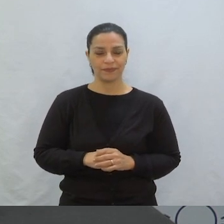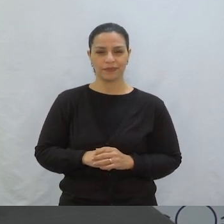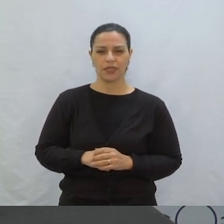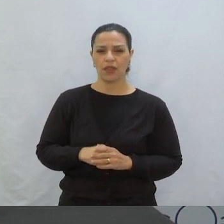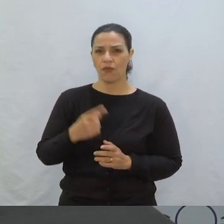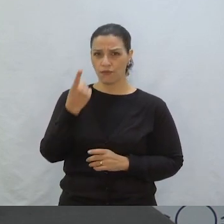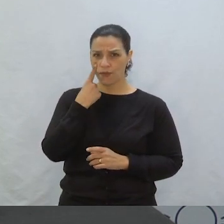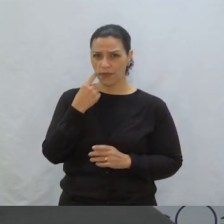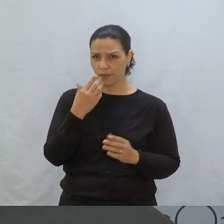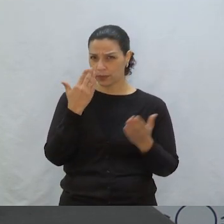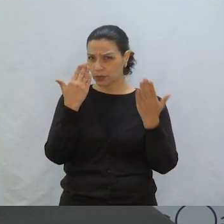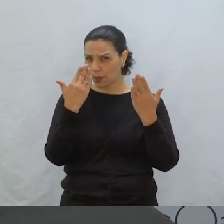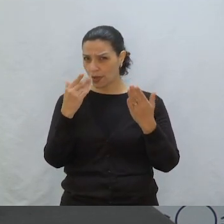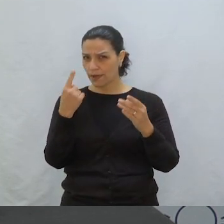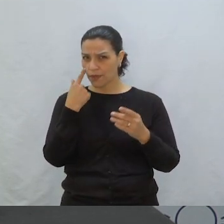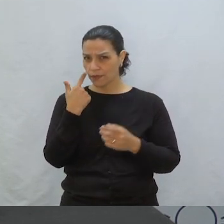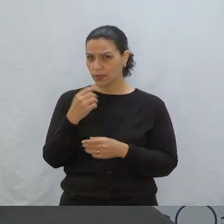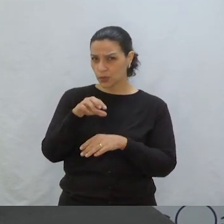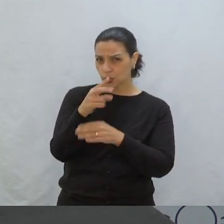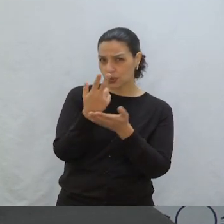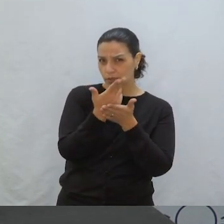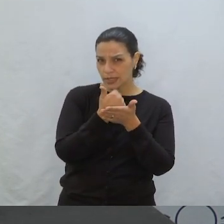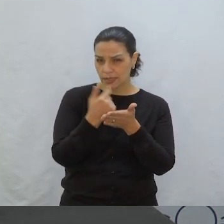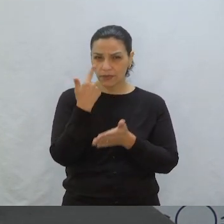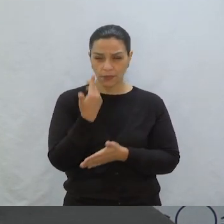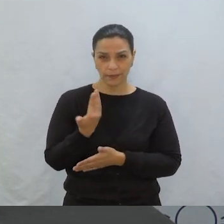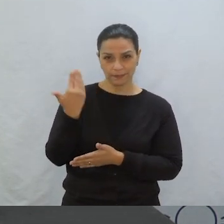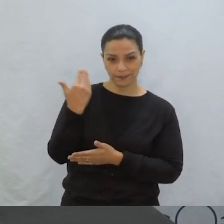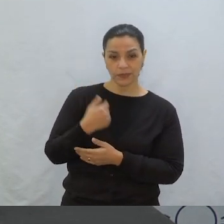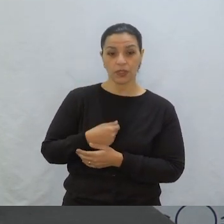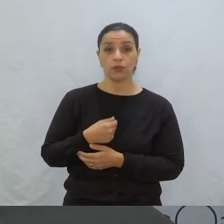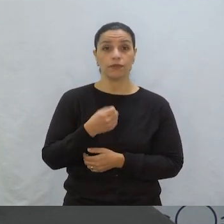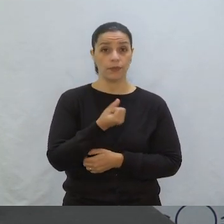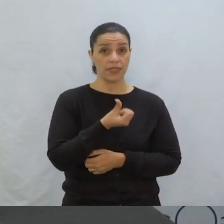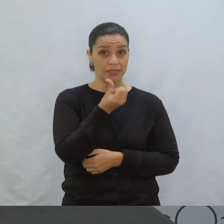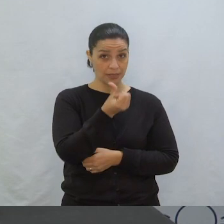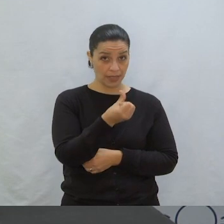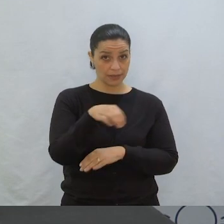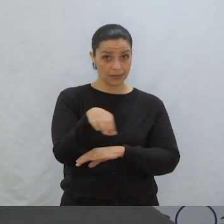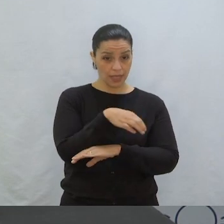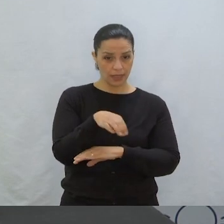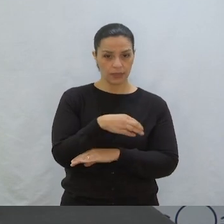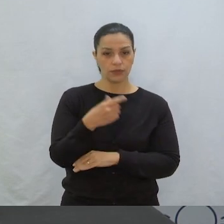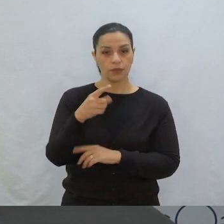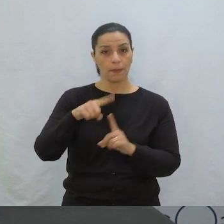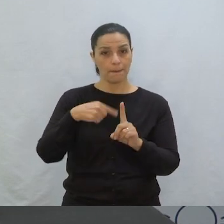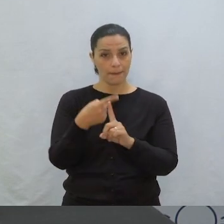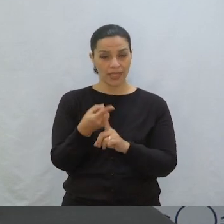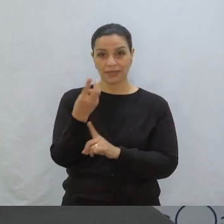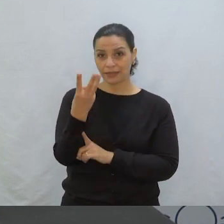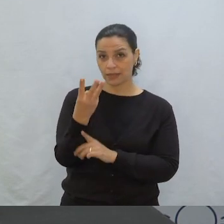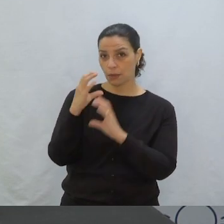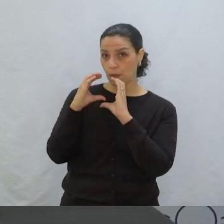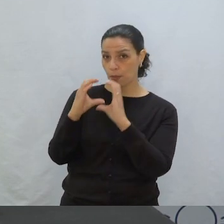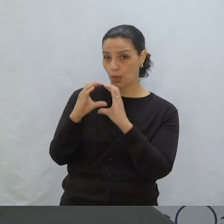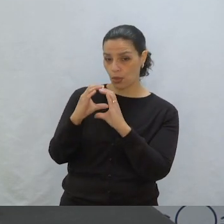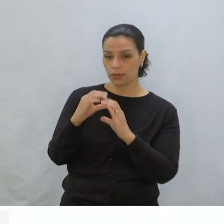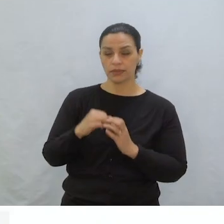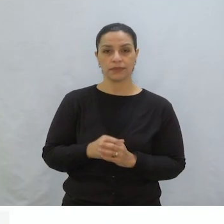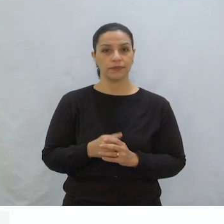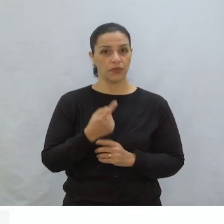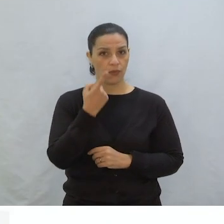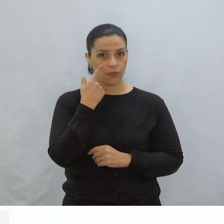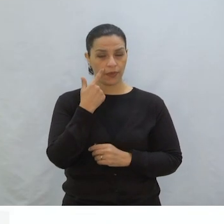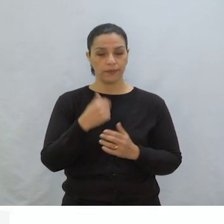6 mais 3 é igual a 9. Então, vamos conferir aqui na tela novamente? Então, 6 carrinhos mais